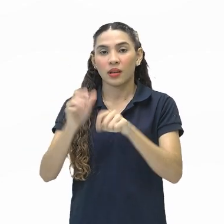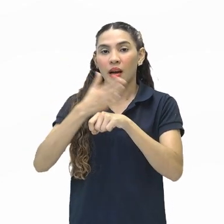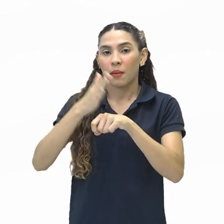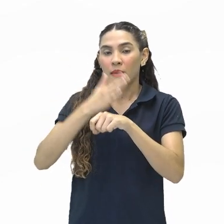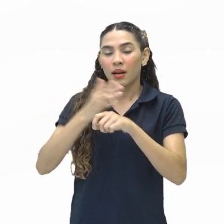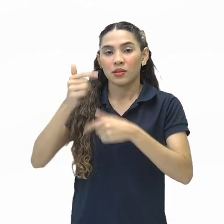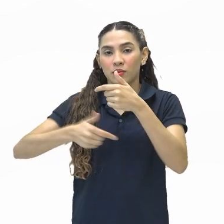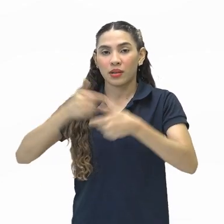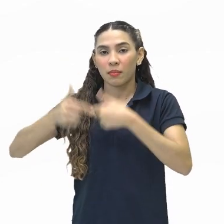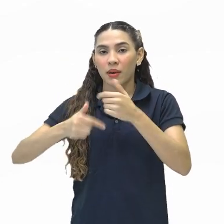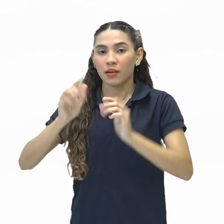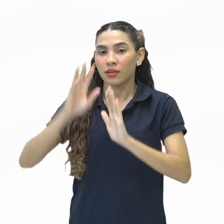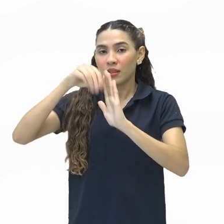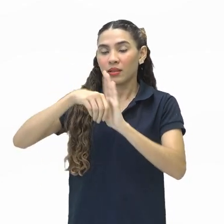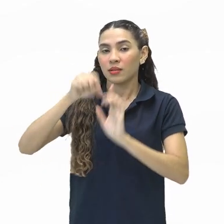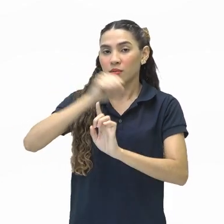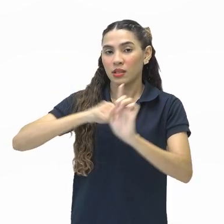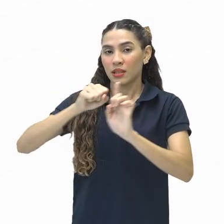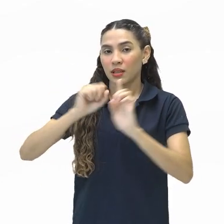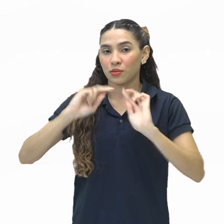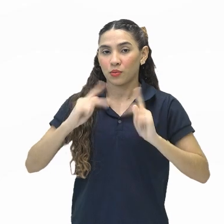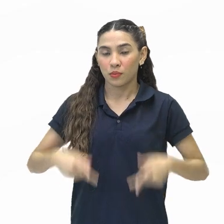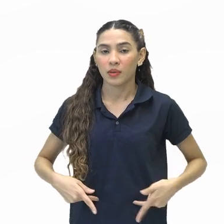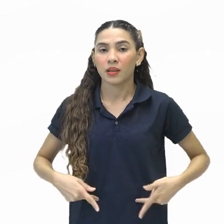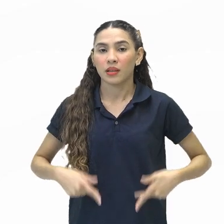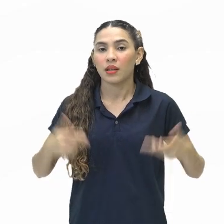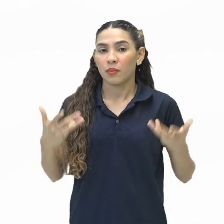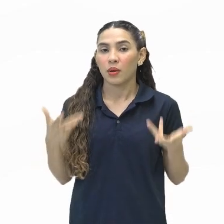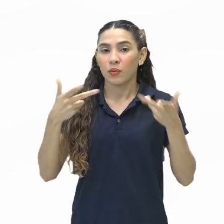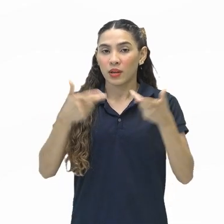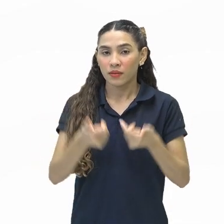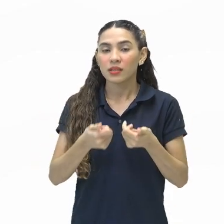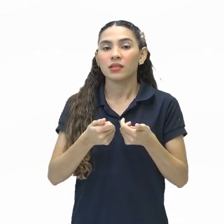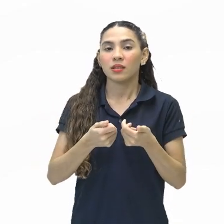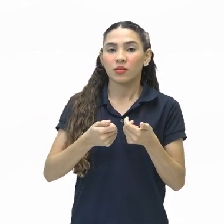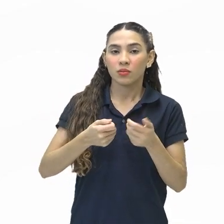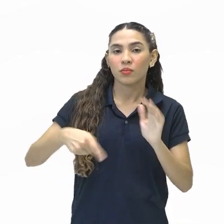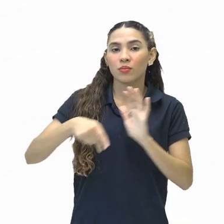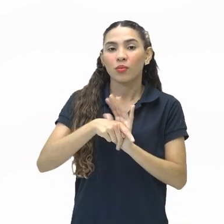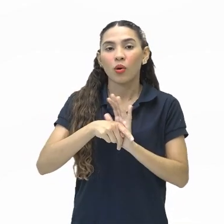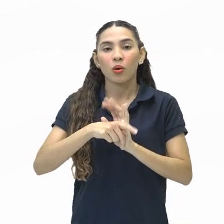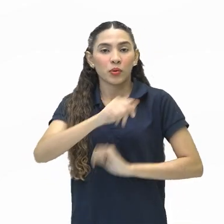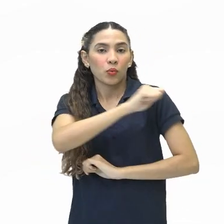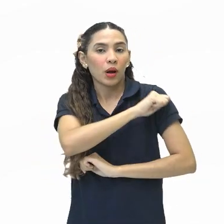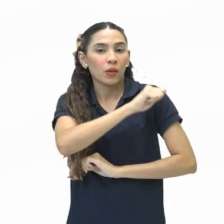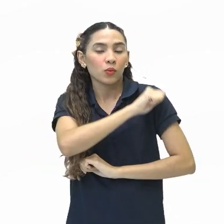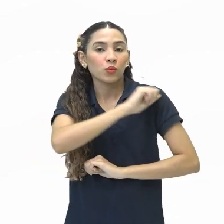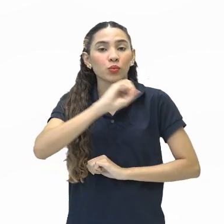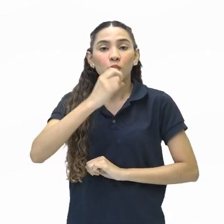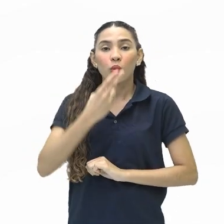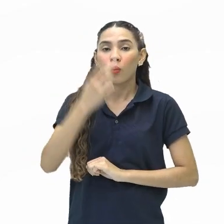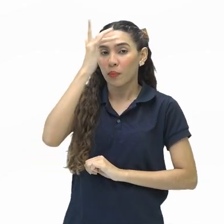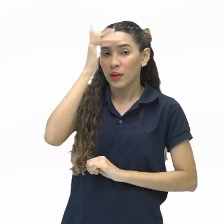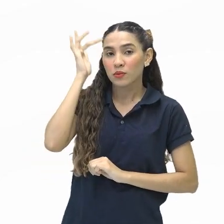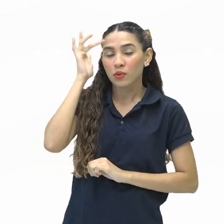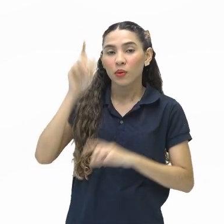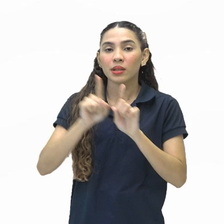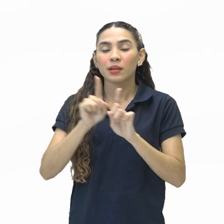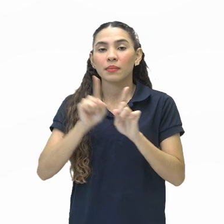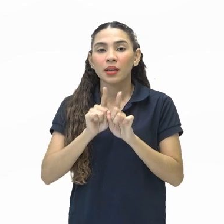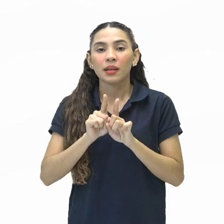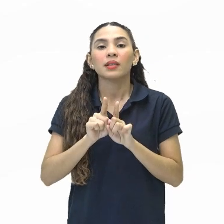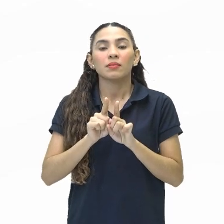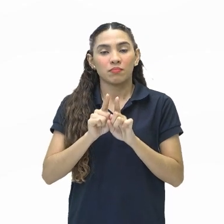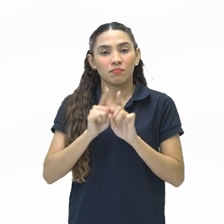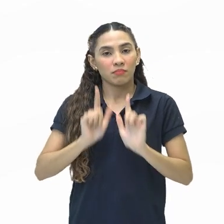exercício do trabalho na sociedade humana, para uma qualificação, né, do estudante ou daquela pessoa